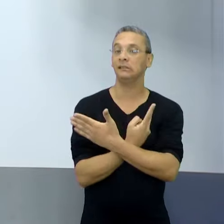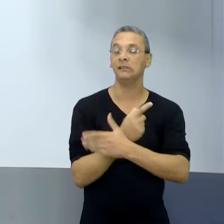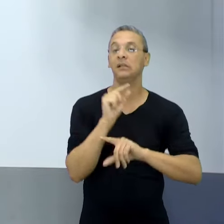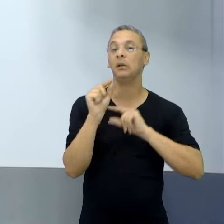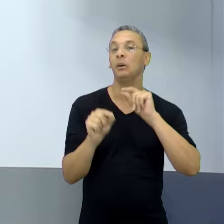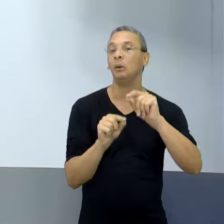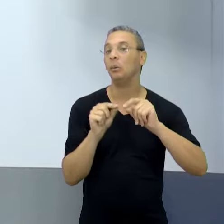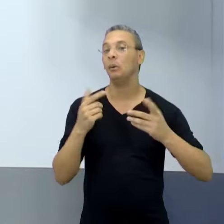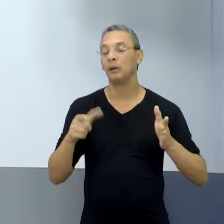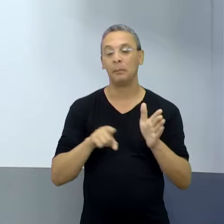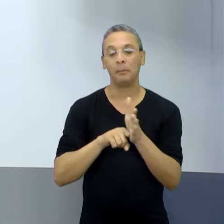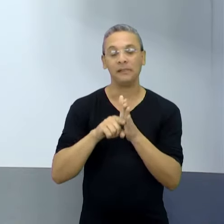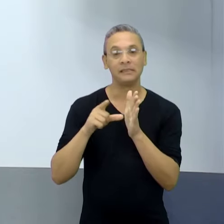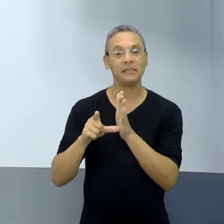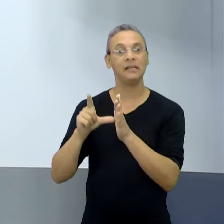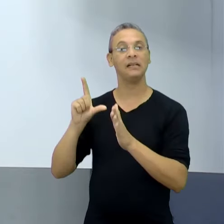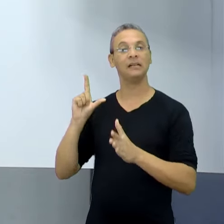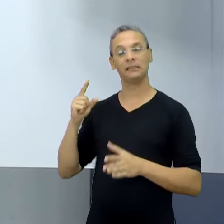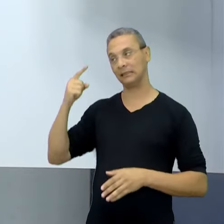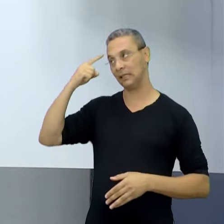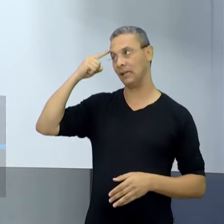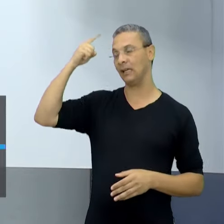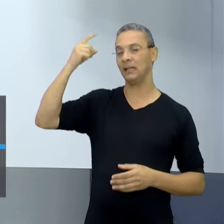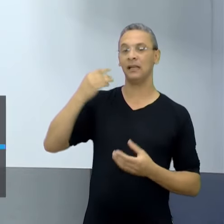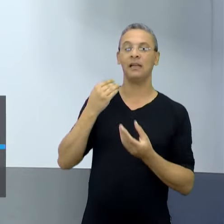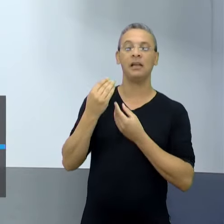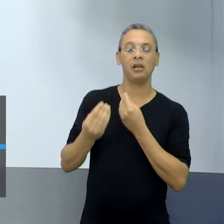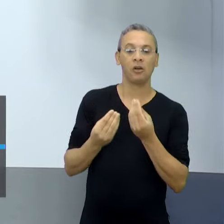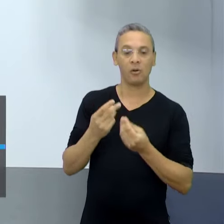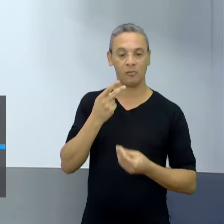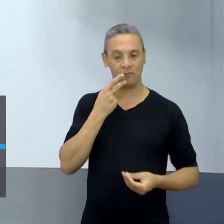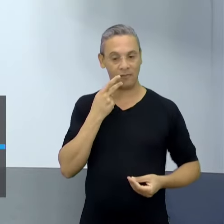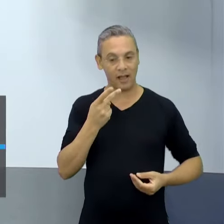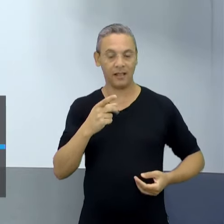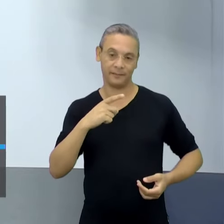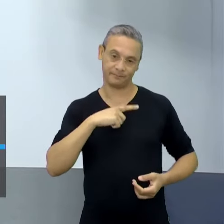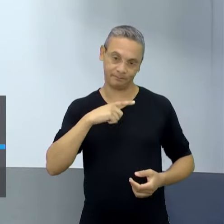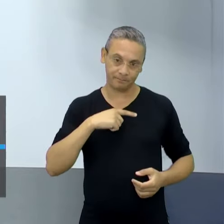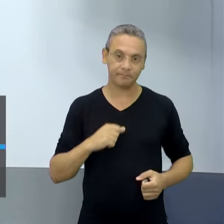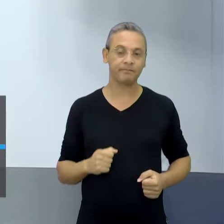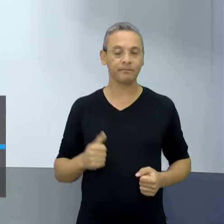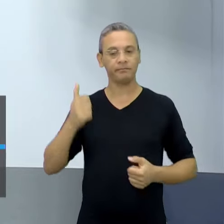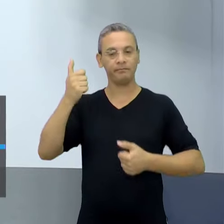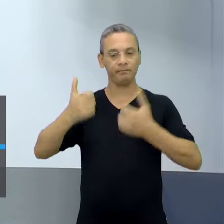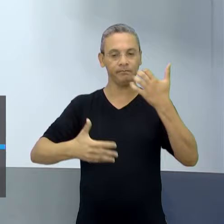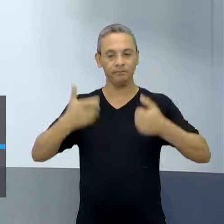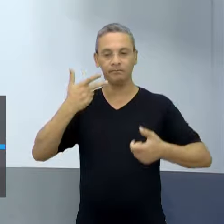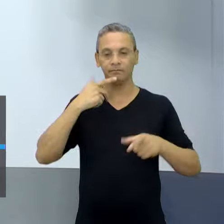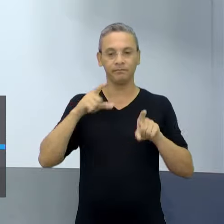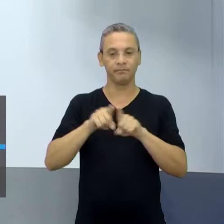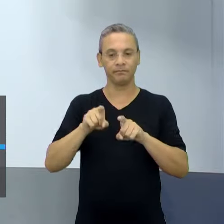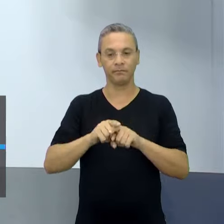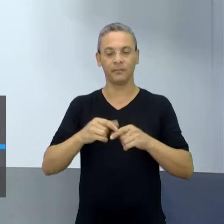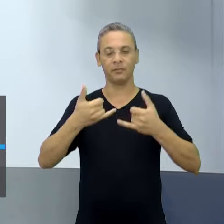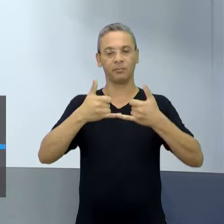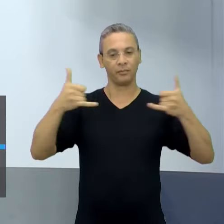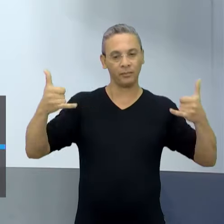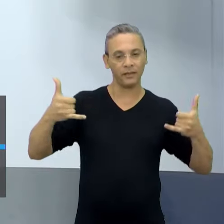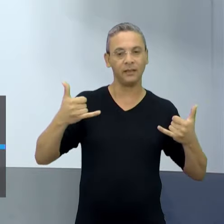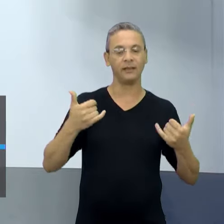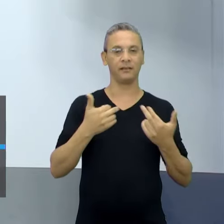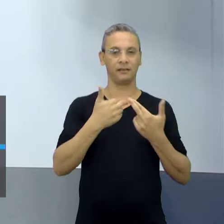uma pesquisa anterior, ter uma ideia do que o Magno vai falar, assim como também as questões que eu falei para você sobre a corrente